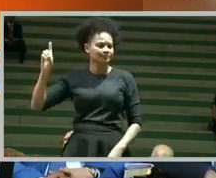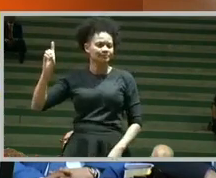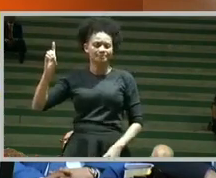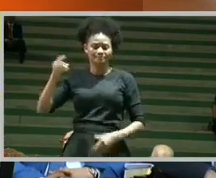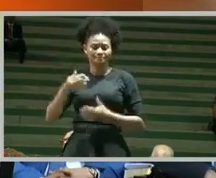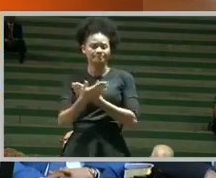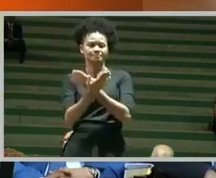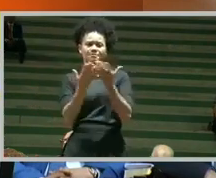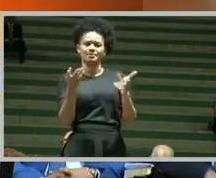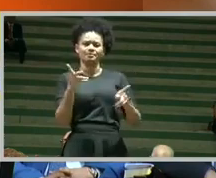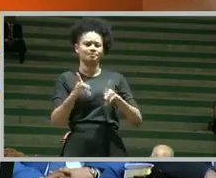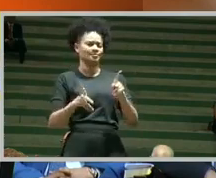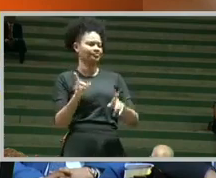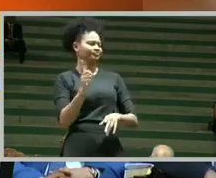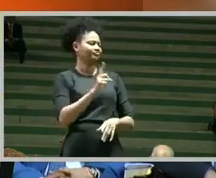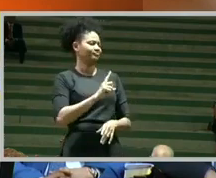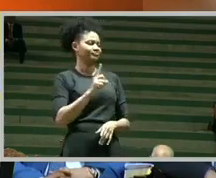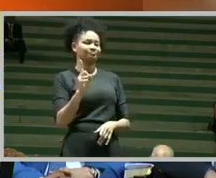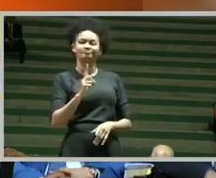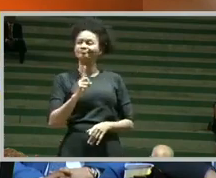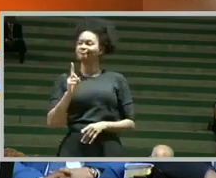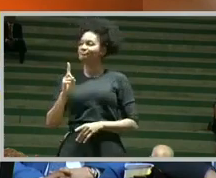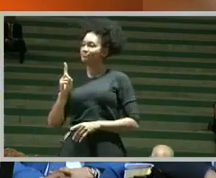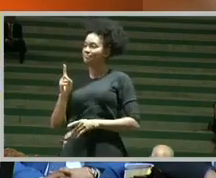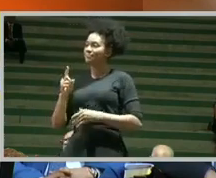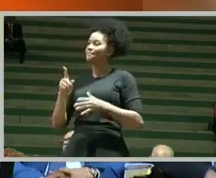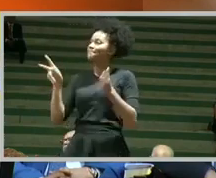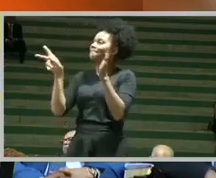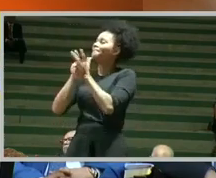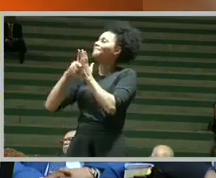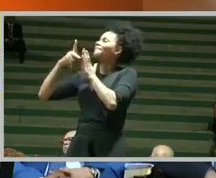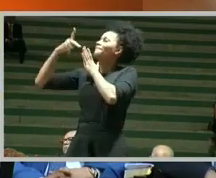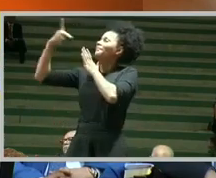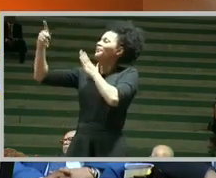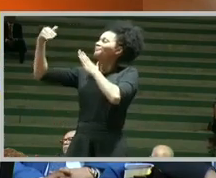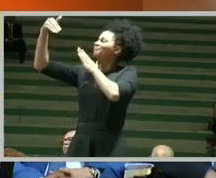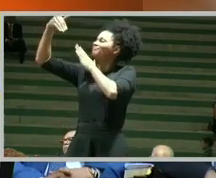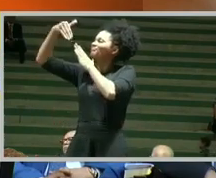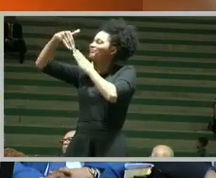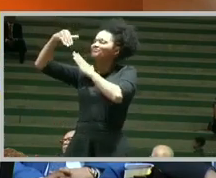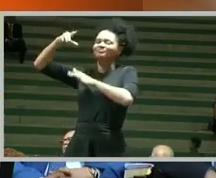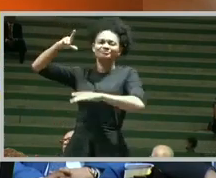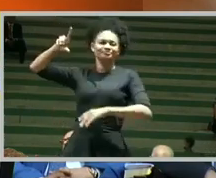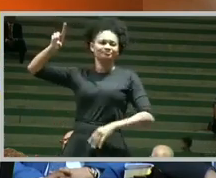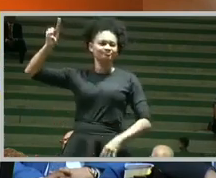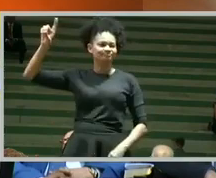o povo? Não, para o próprio Deus.